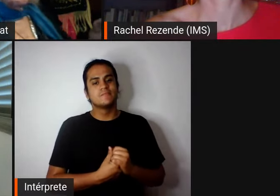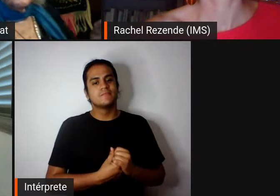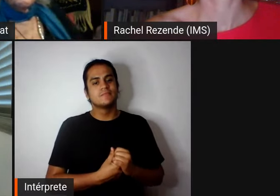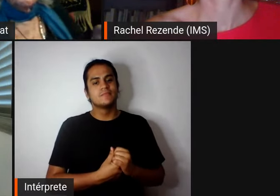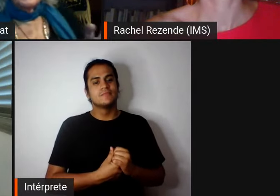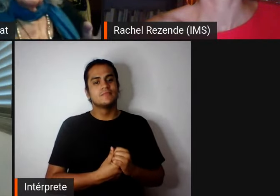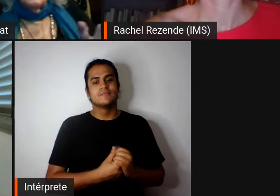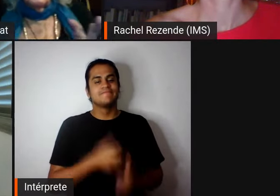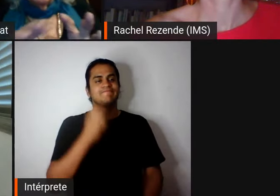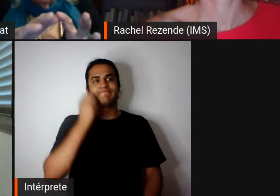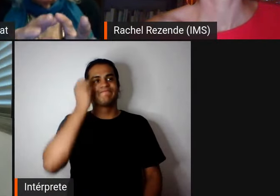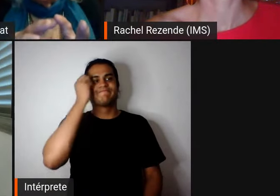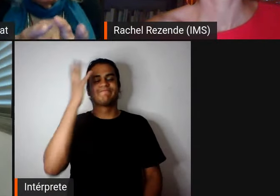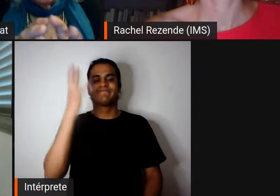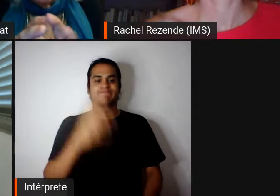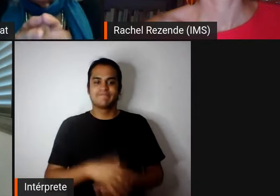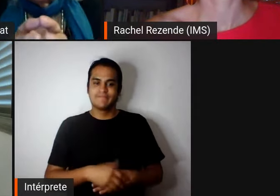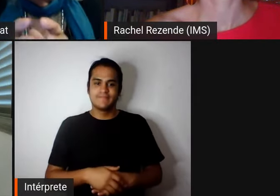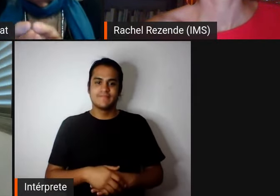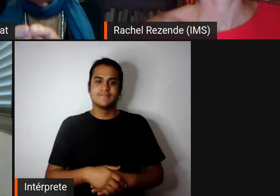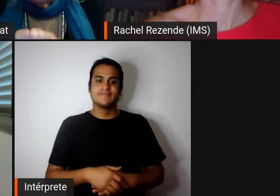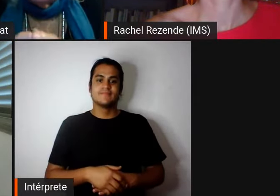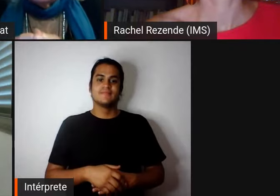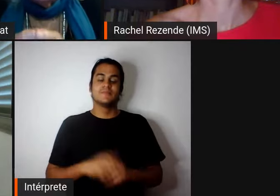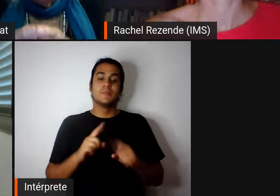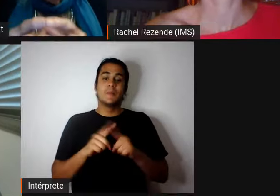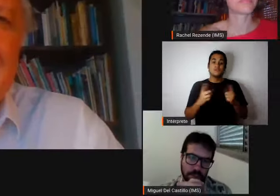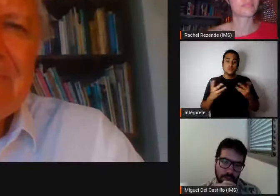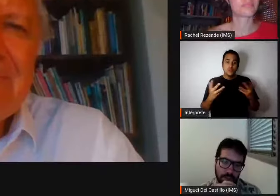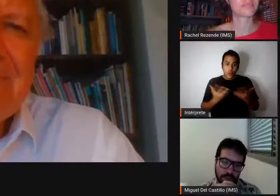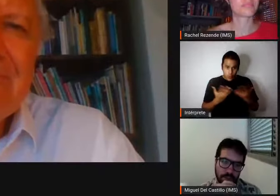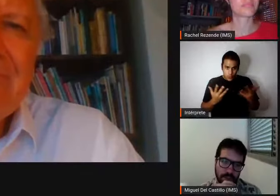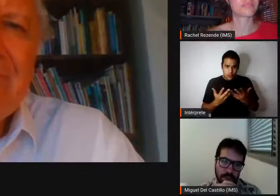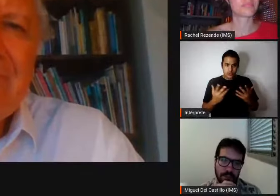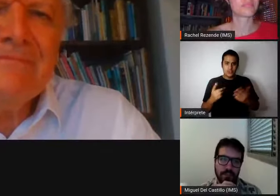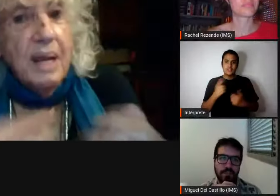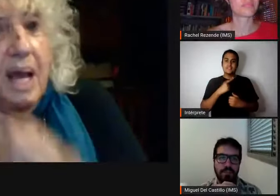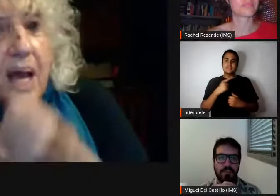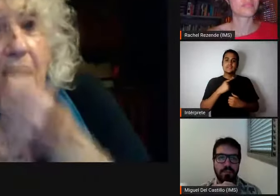não me lembro, mas isso, hoje em dia o movimento